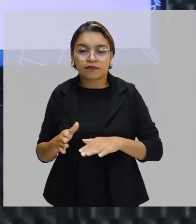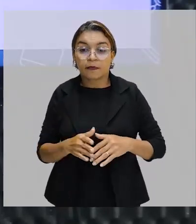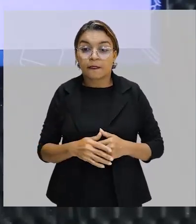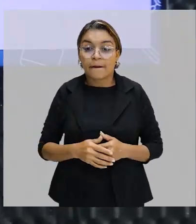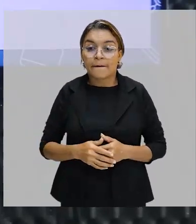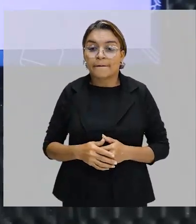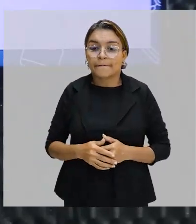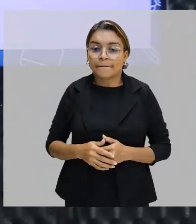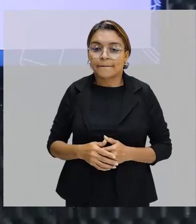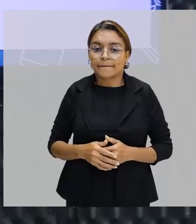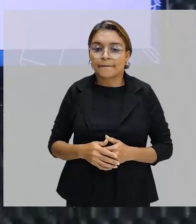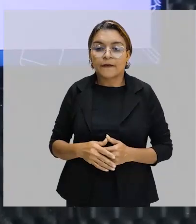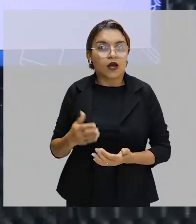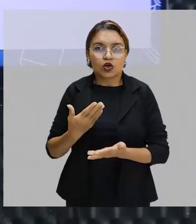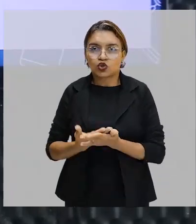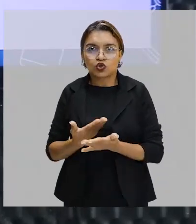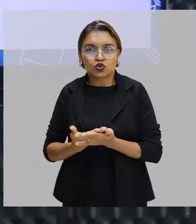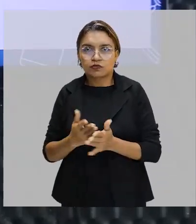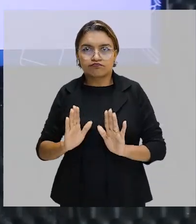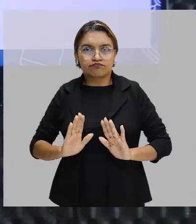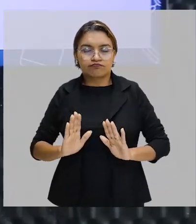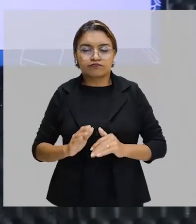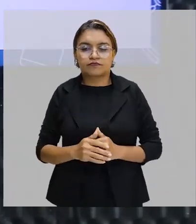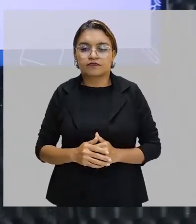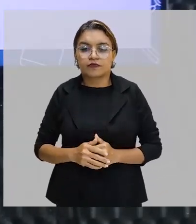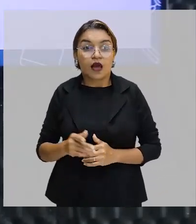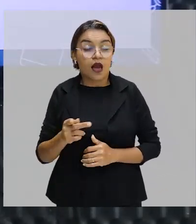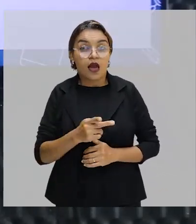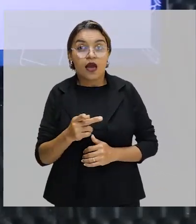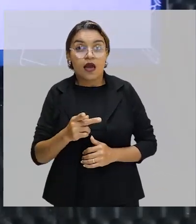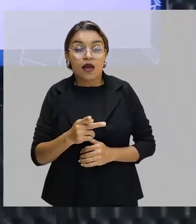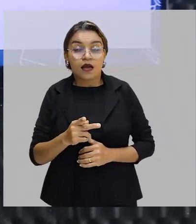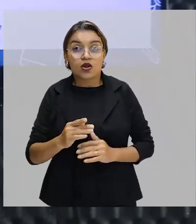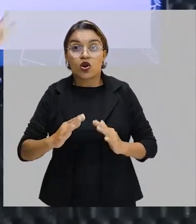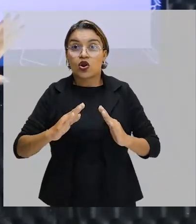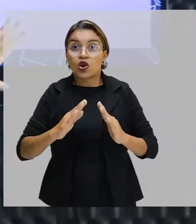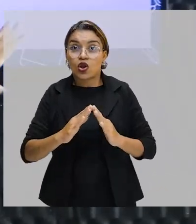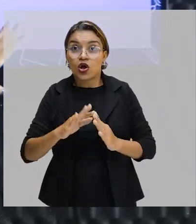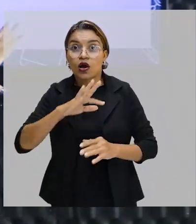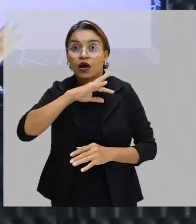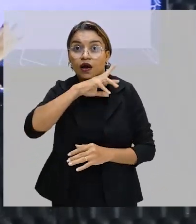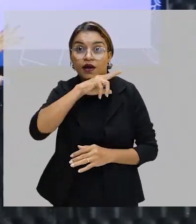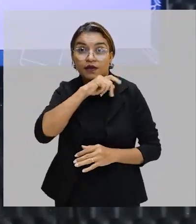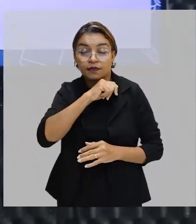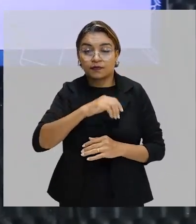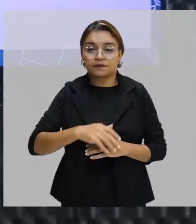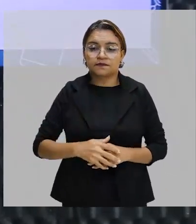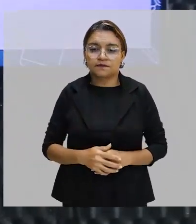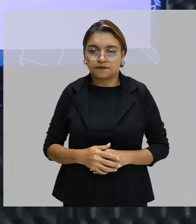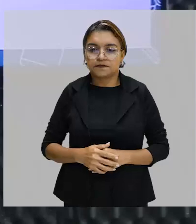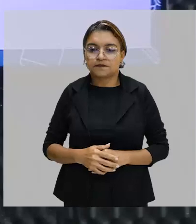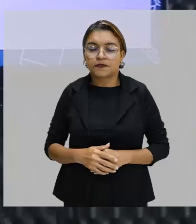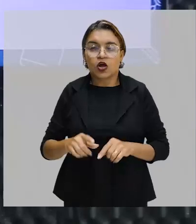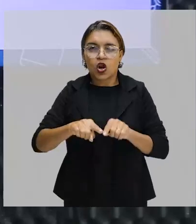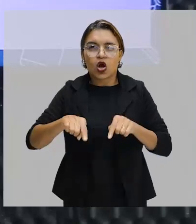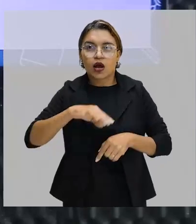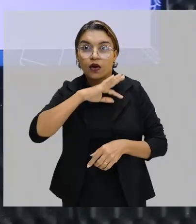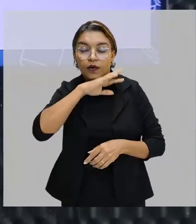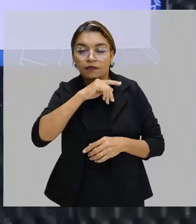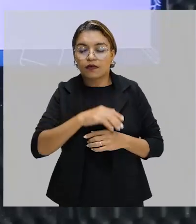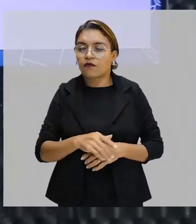at the zoo. Eles estão no zoológico. You aren't architects. Vocês não